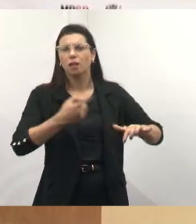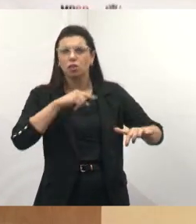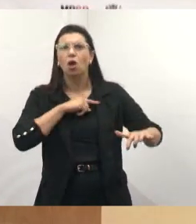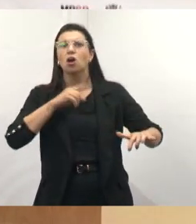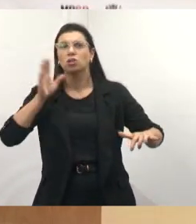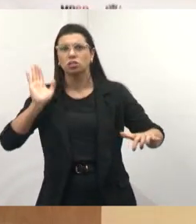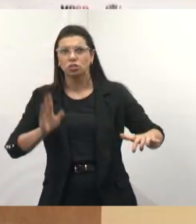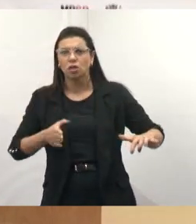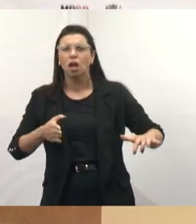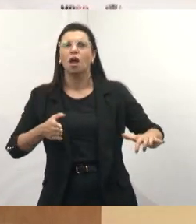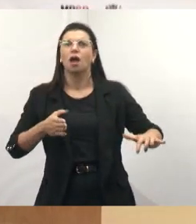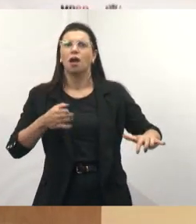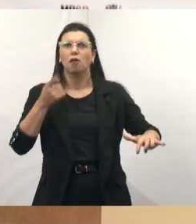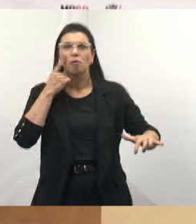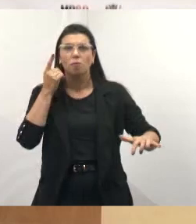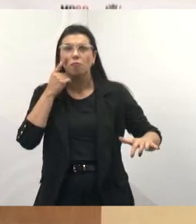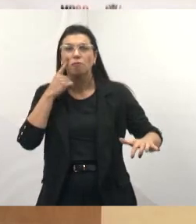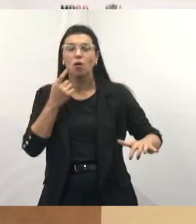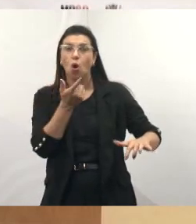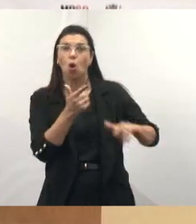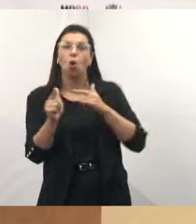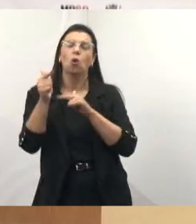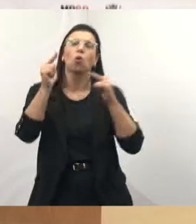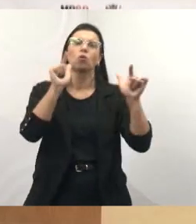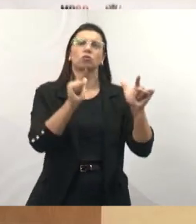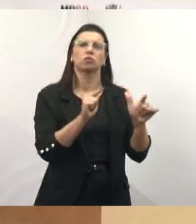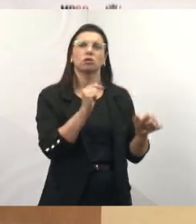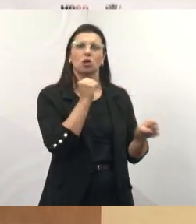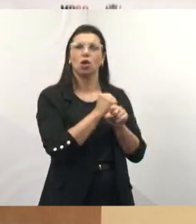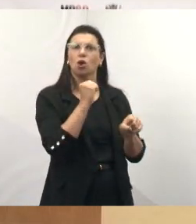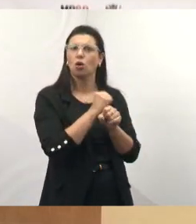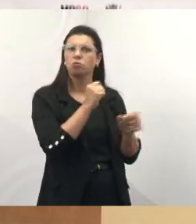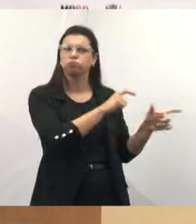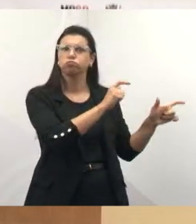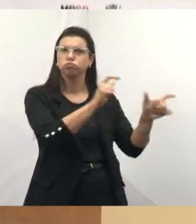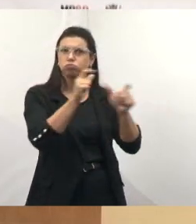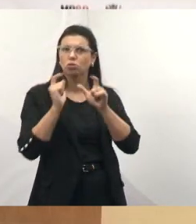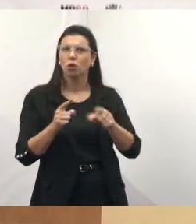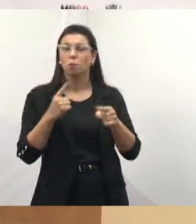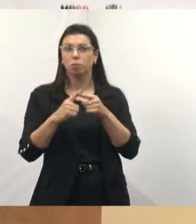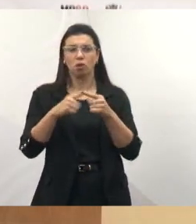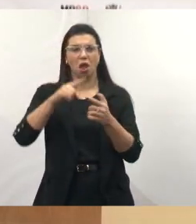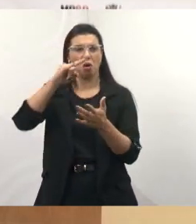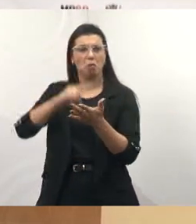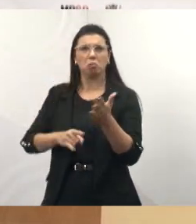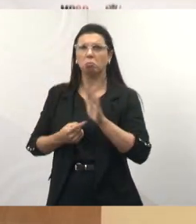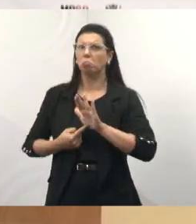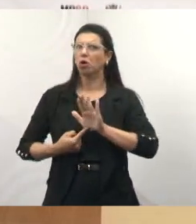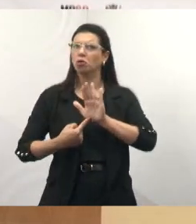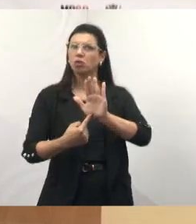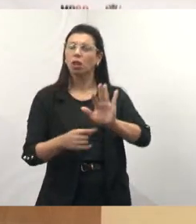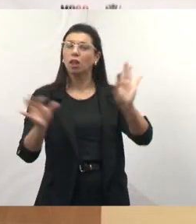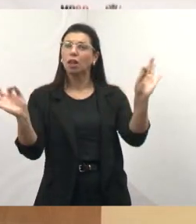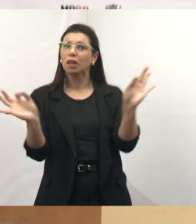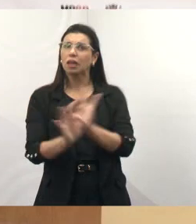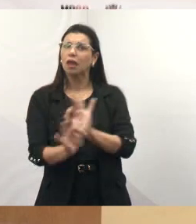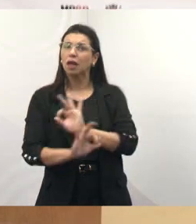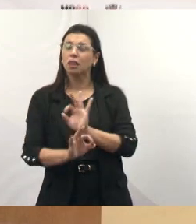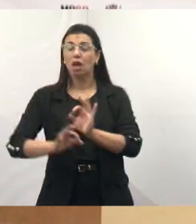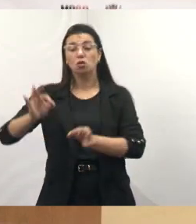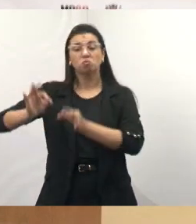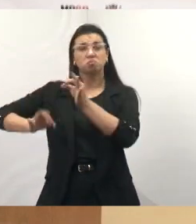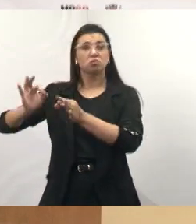ficaram paradas e embargadas por questões de contas que não estavam sendo apresentadas para a